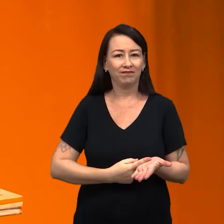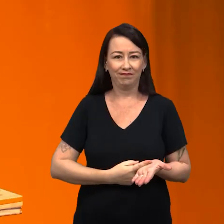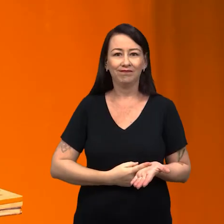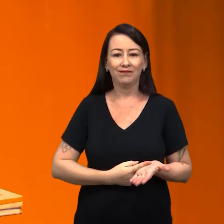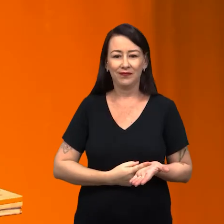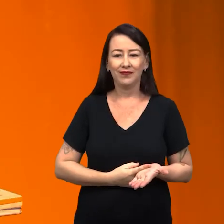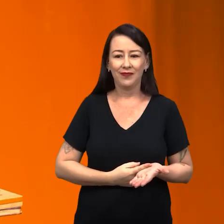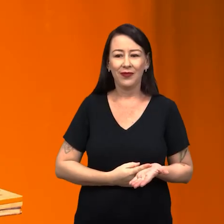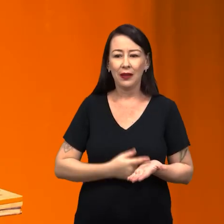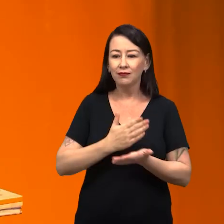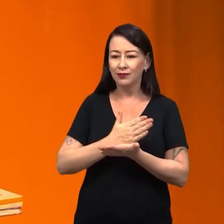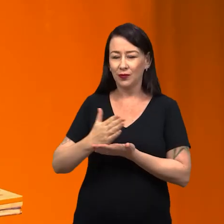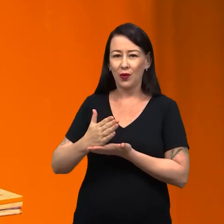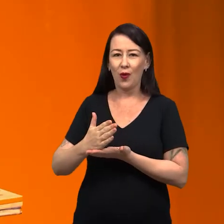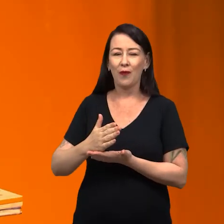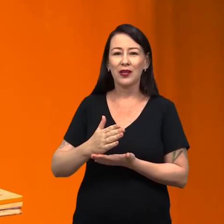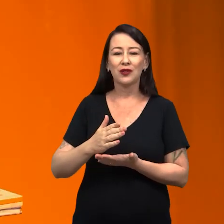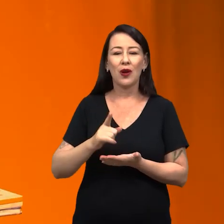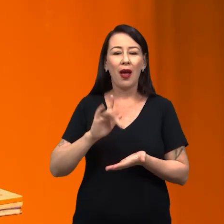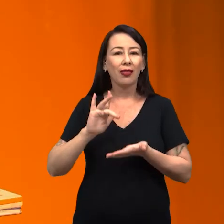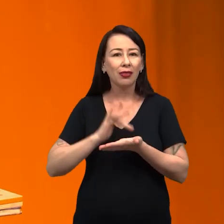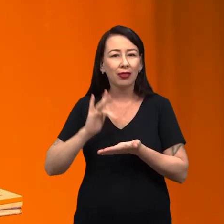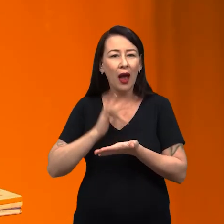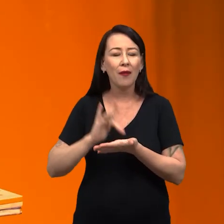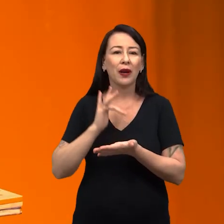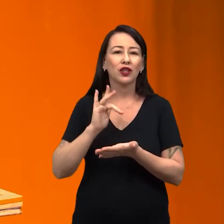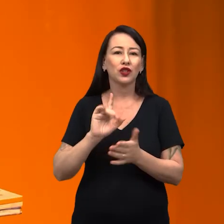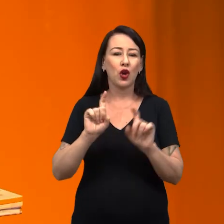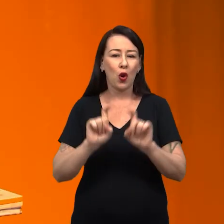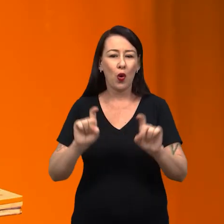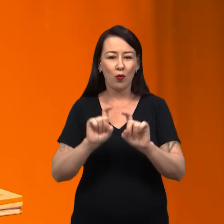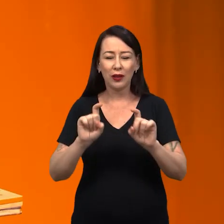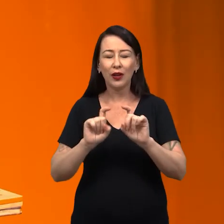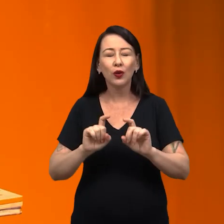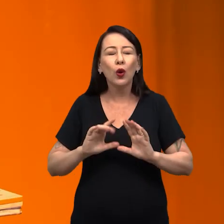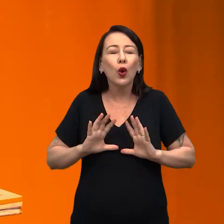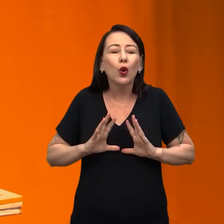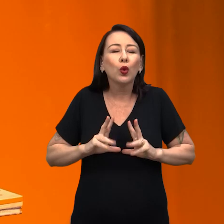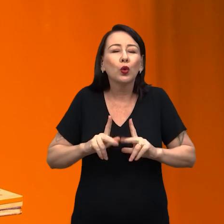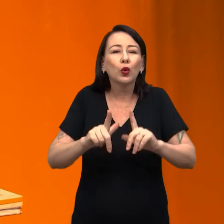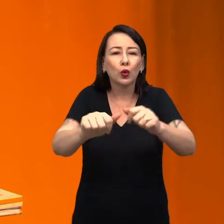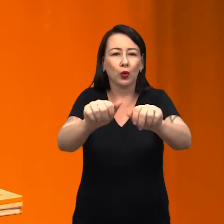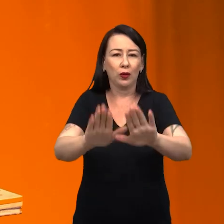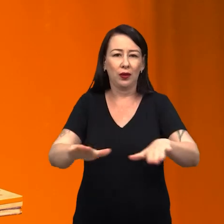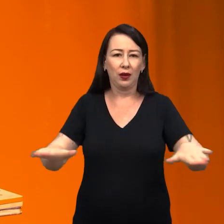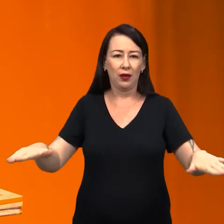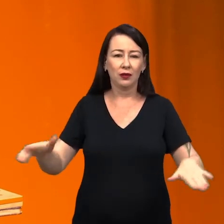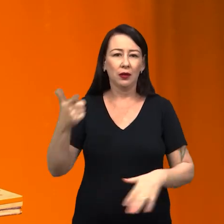a implementação dos tablets e computadores. Todas as crianças ganharam tablets e